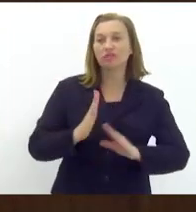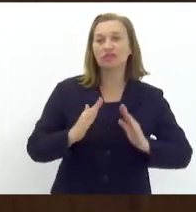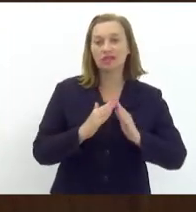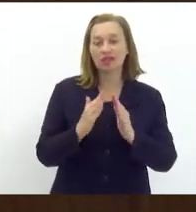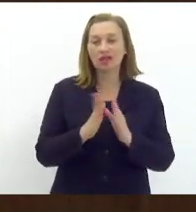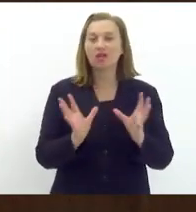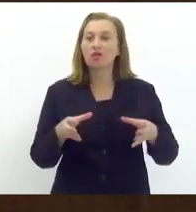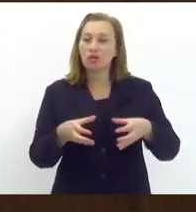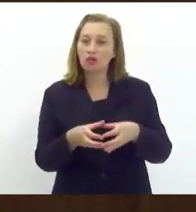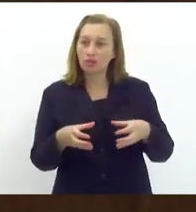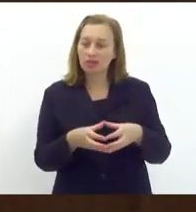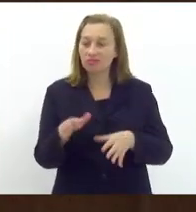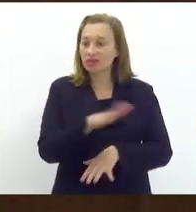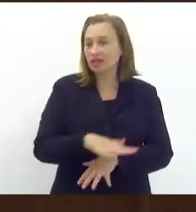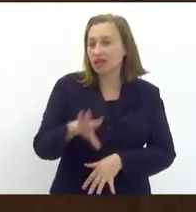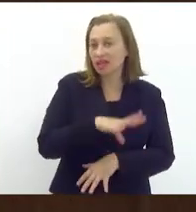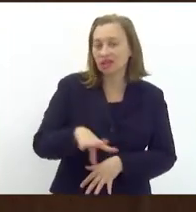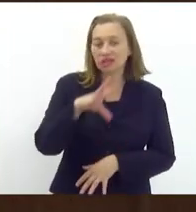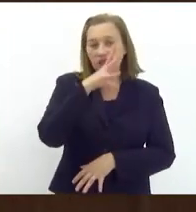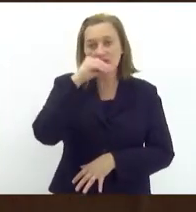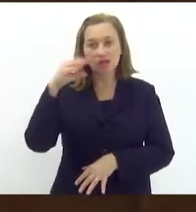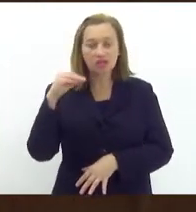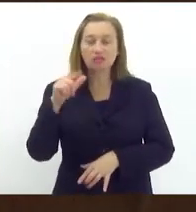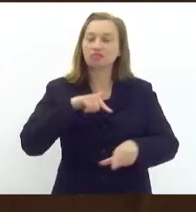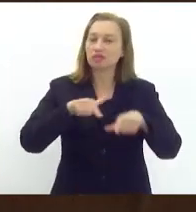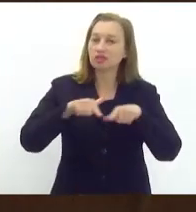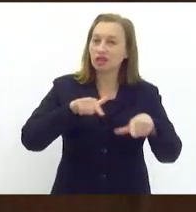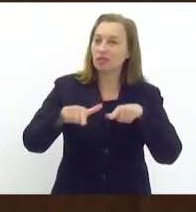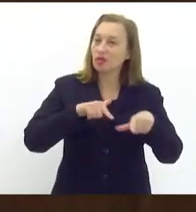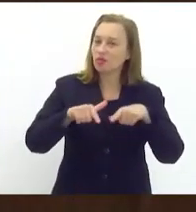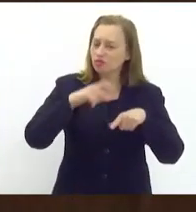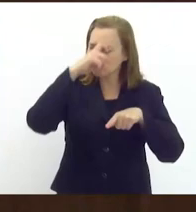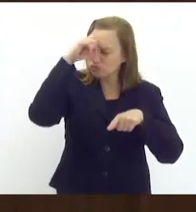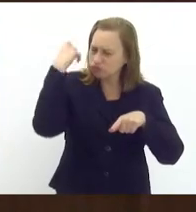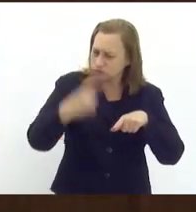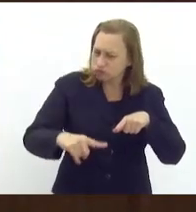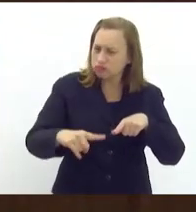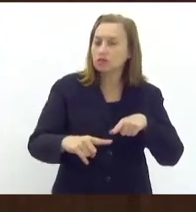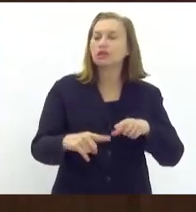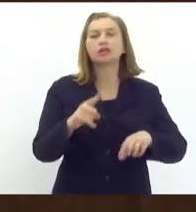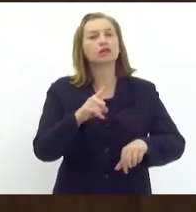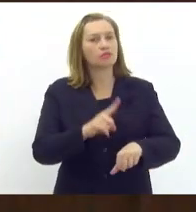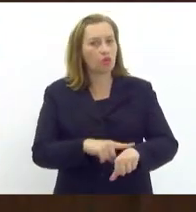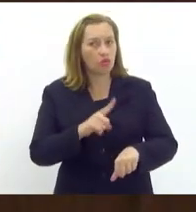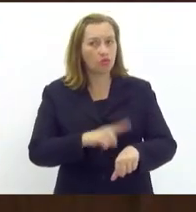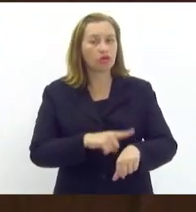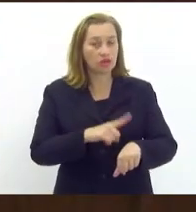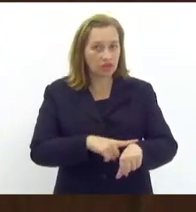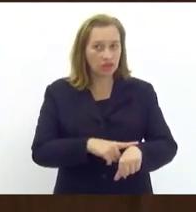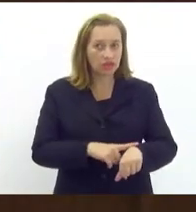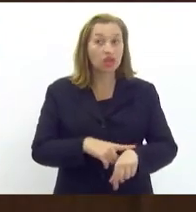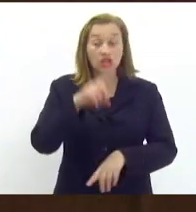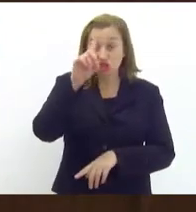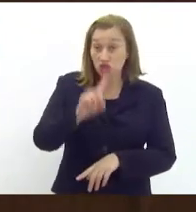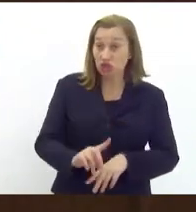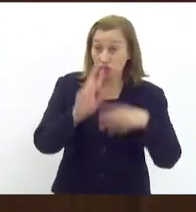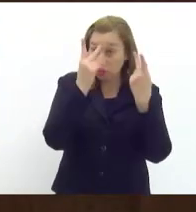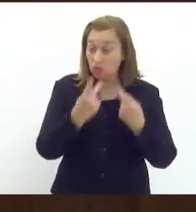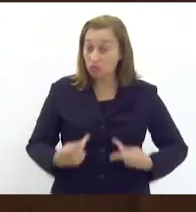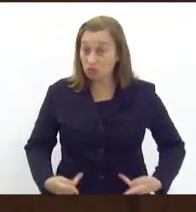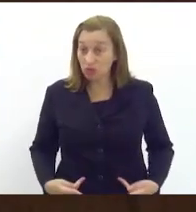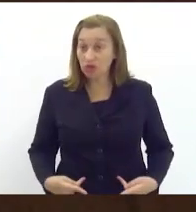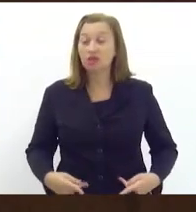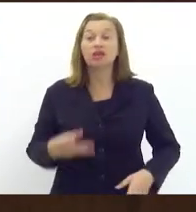comissão da Criança e do Adolescente E trabalhou muito né naquele momento a comissão de direitos humanos era